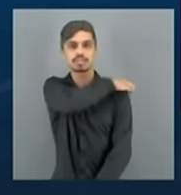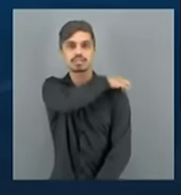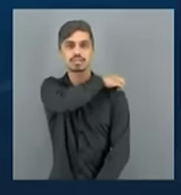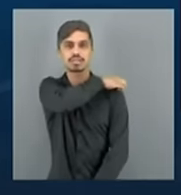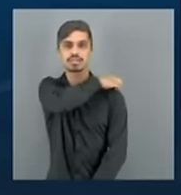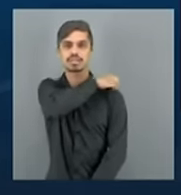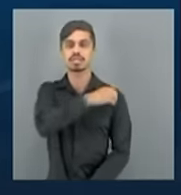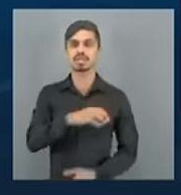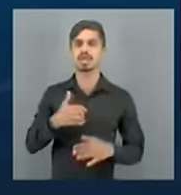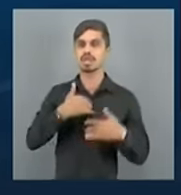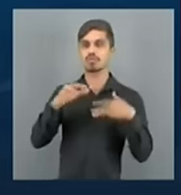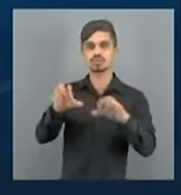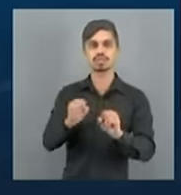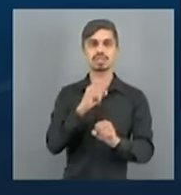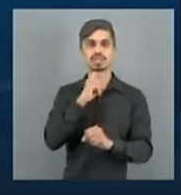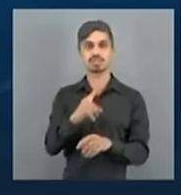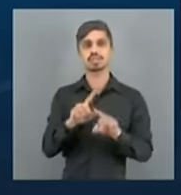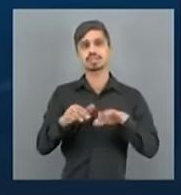ninguém. Então,